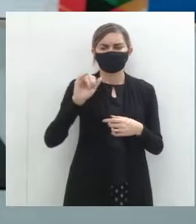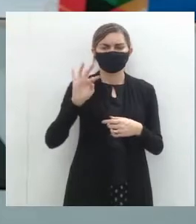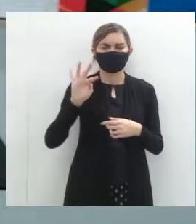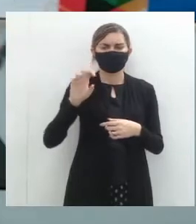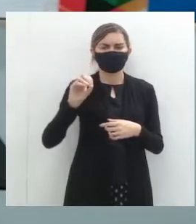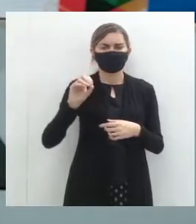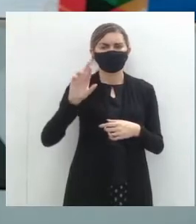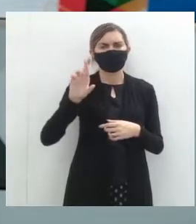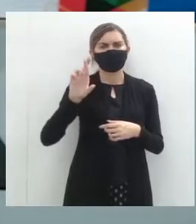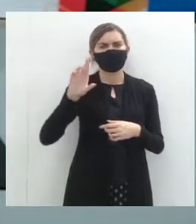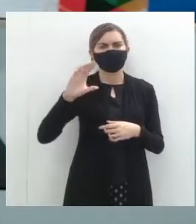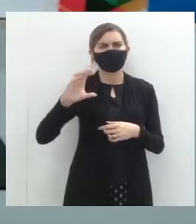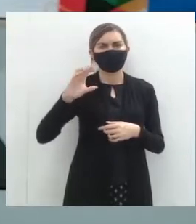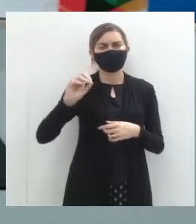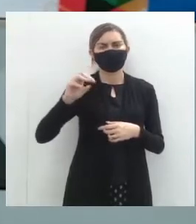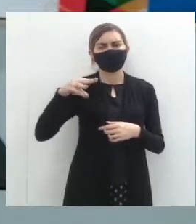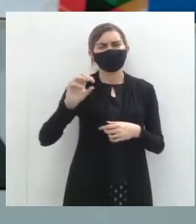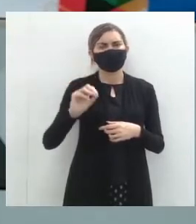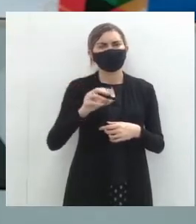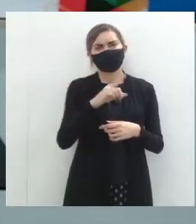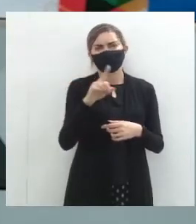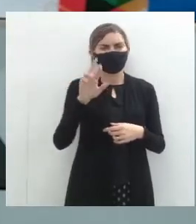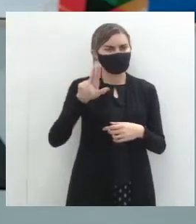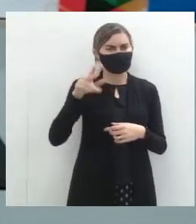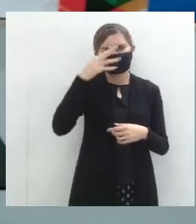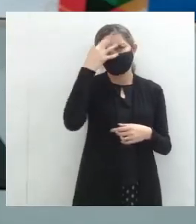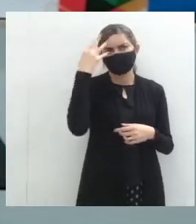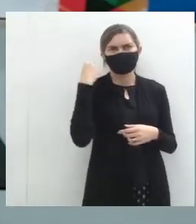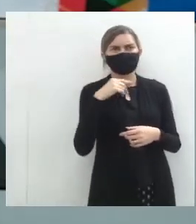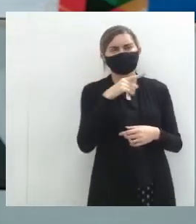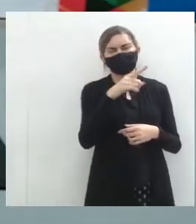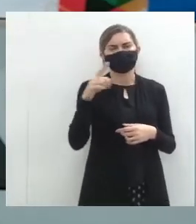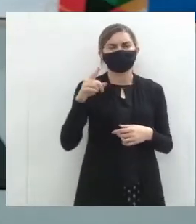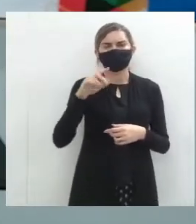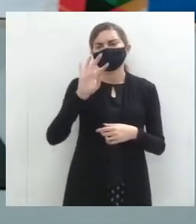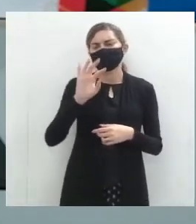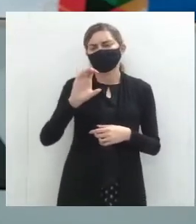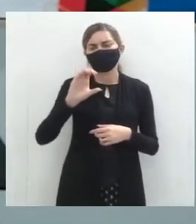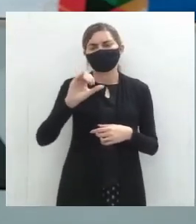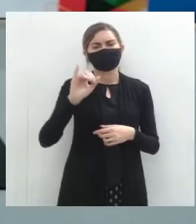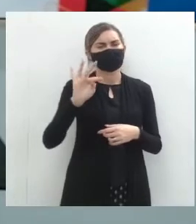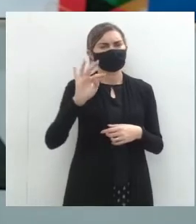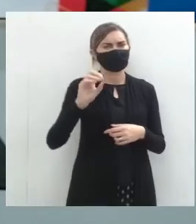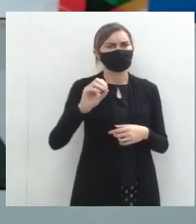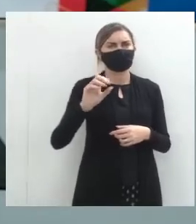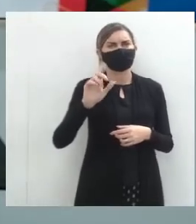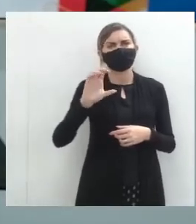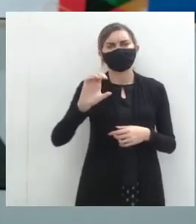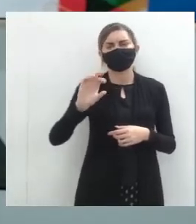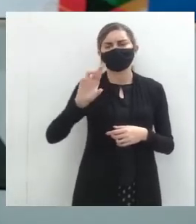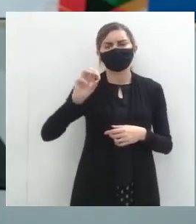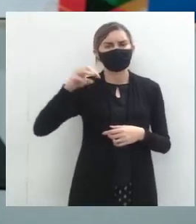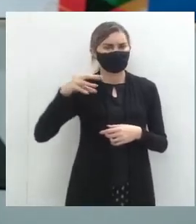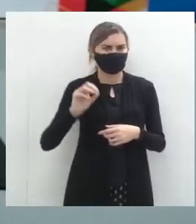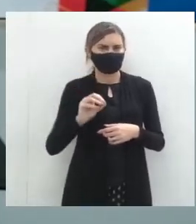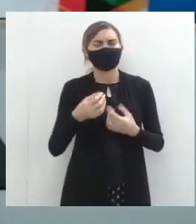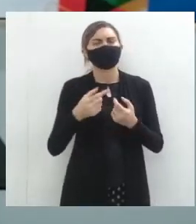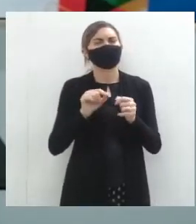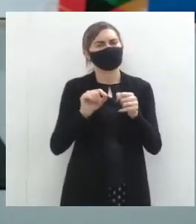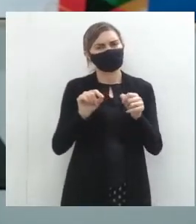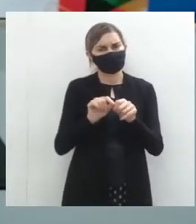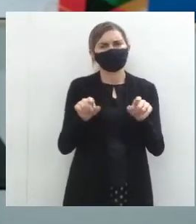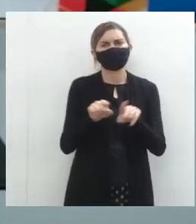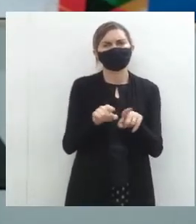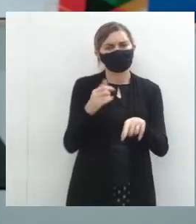gente cita o danado citocromo, não esquece, tá? O citocromo vai ser a proteína produzida também